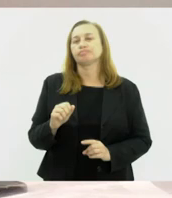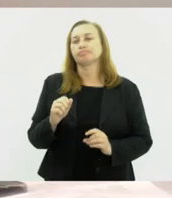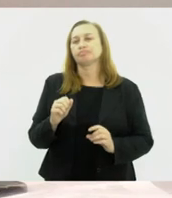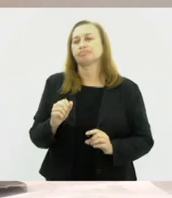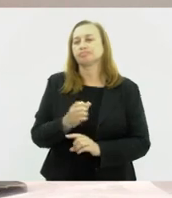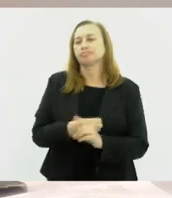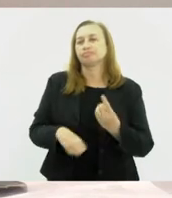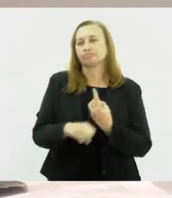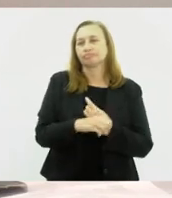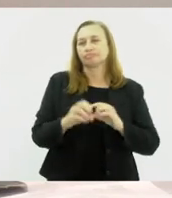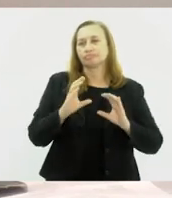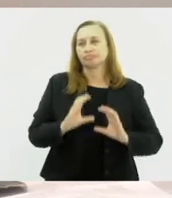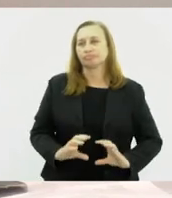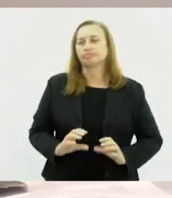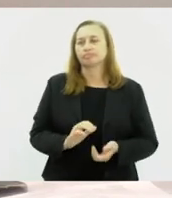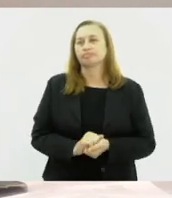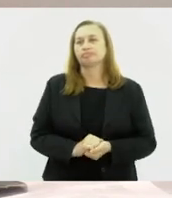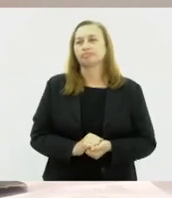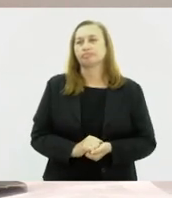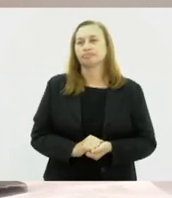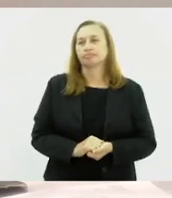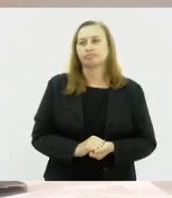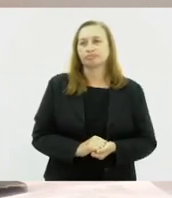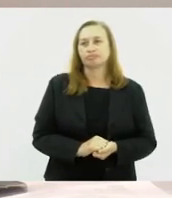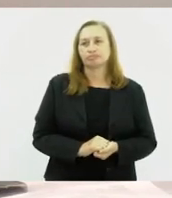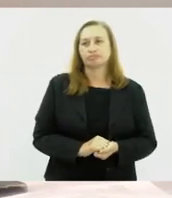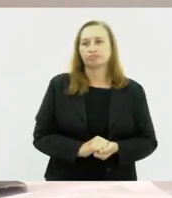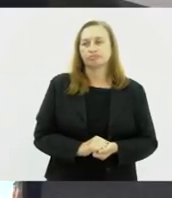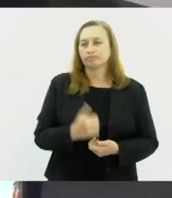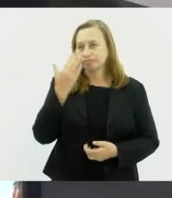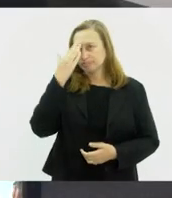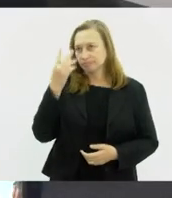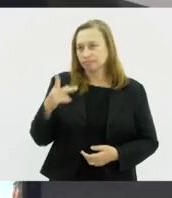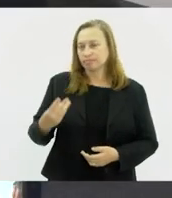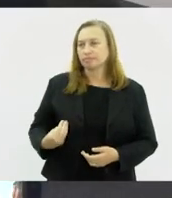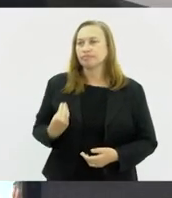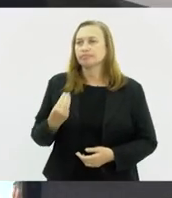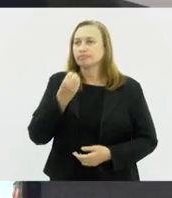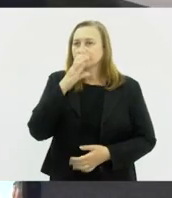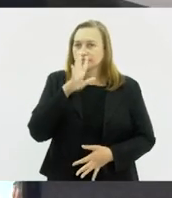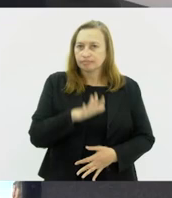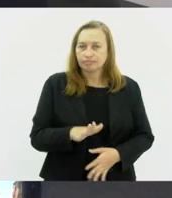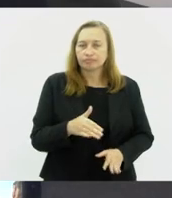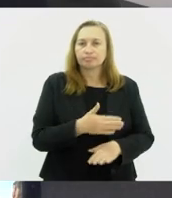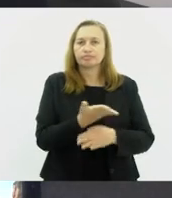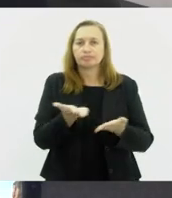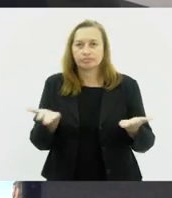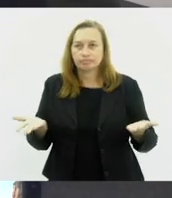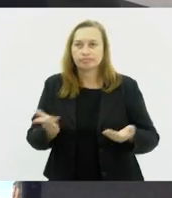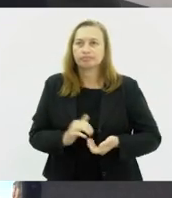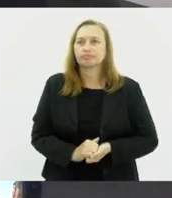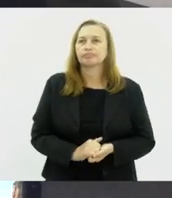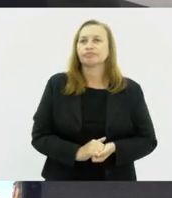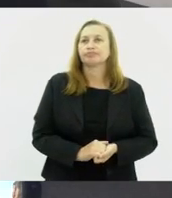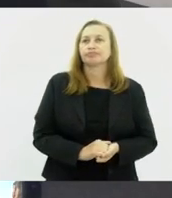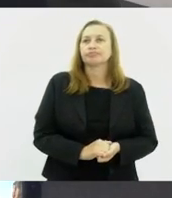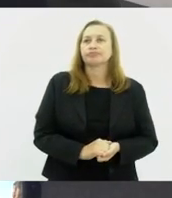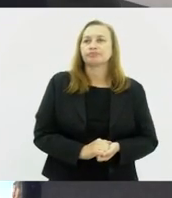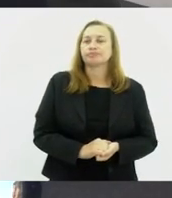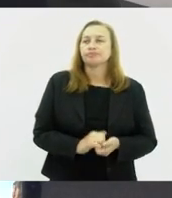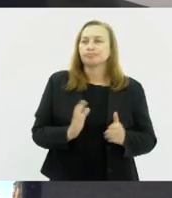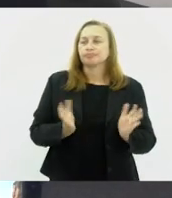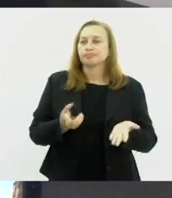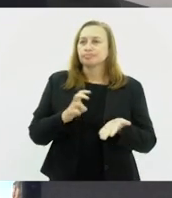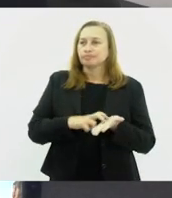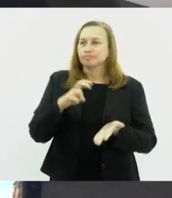depoimento para sua intervenção obrigado pela presença Boa tarde a todas e a todos hoje de